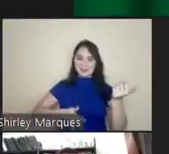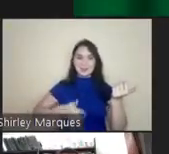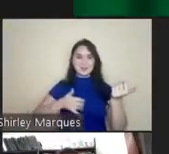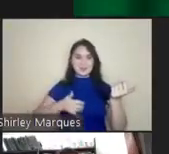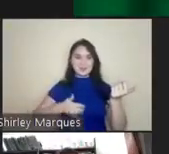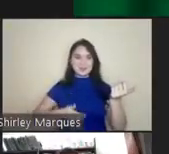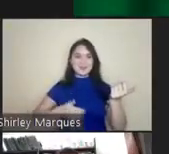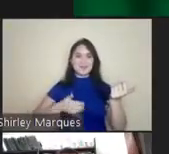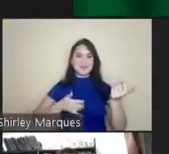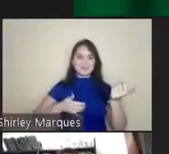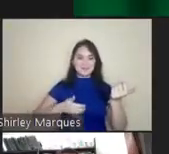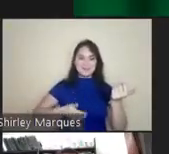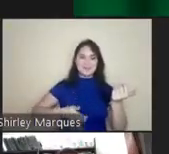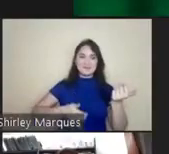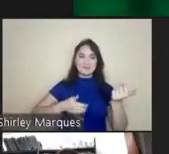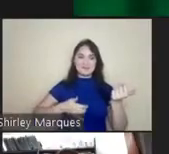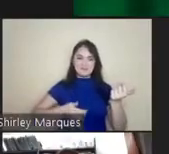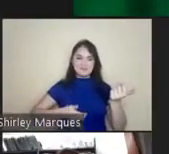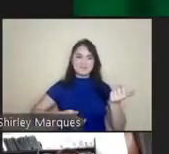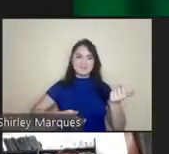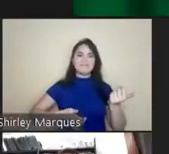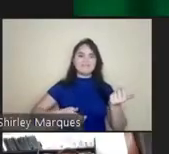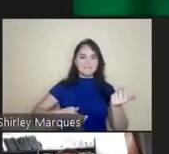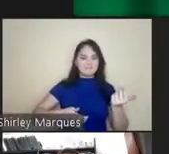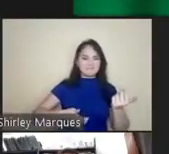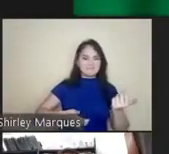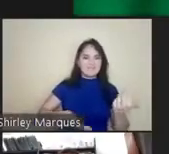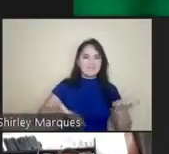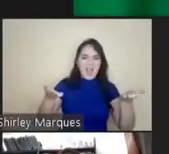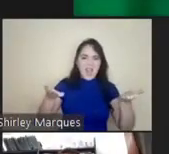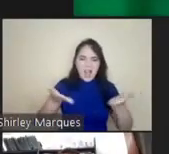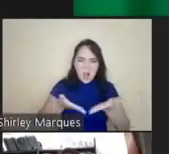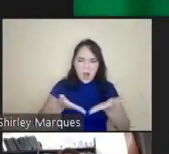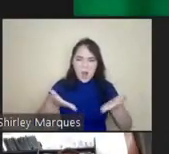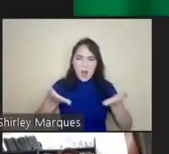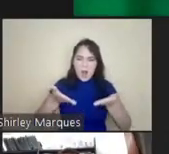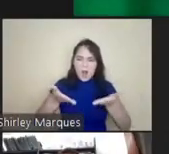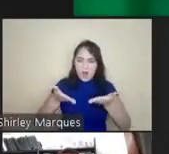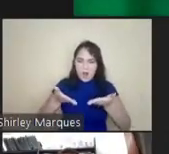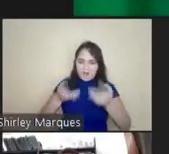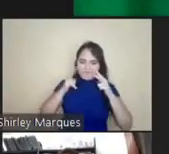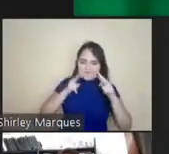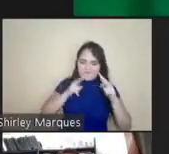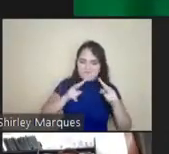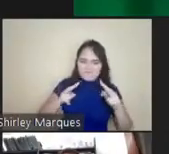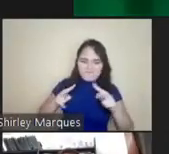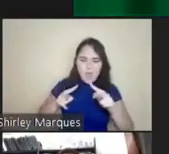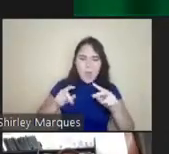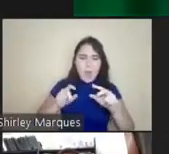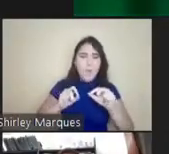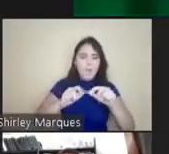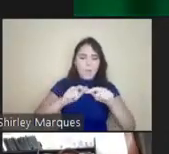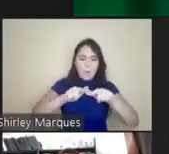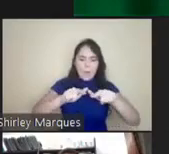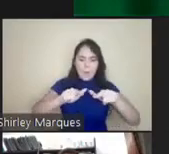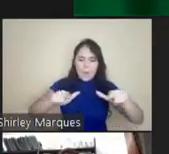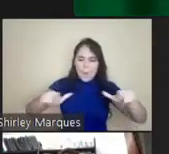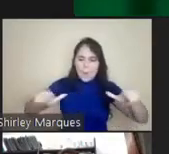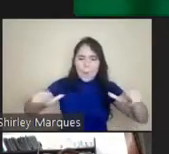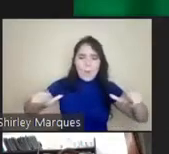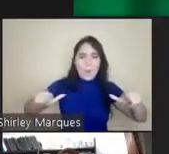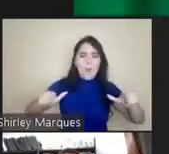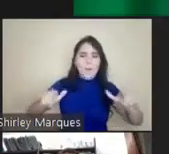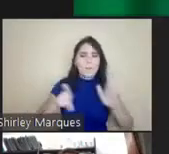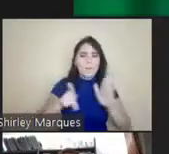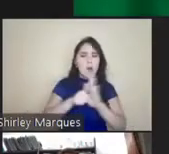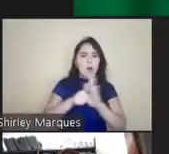Chegou a vez desse céu que é só seu, que é só meu, que é de todos. Que um dia